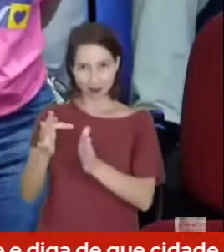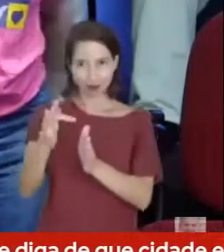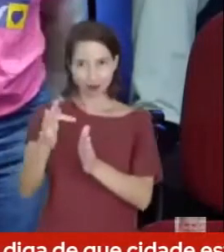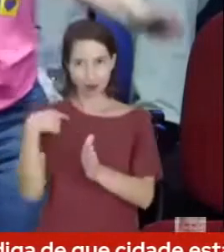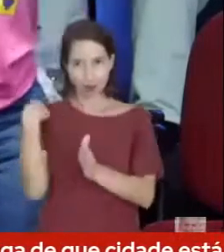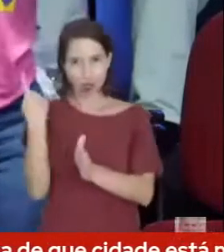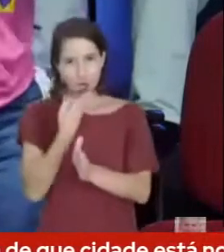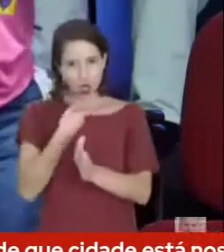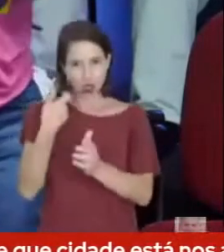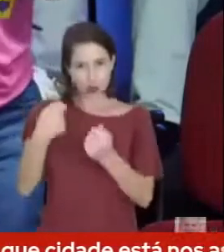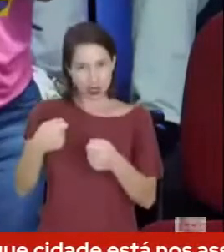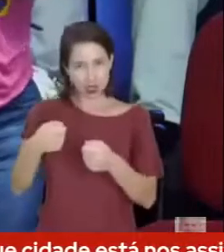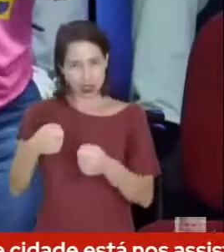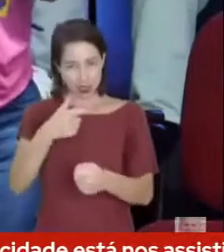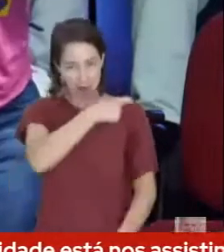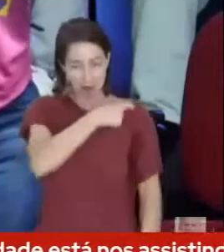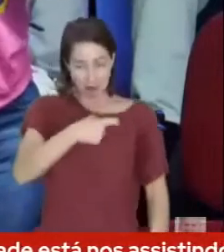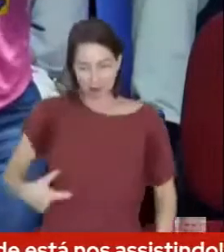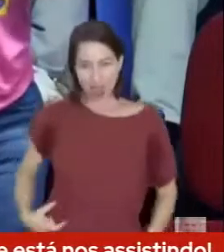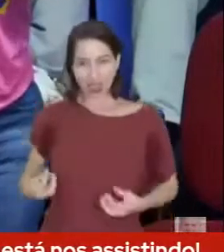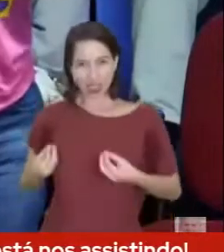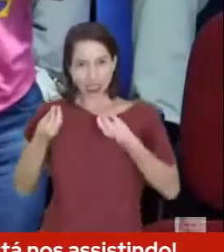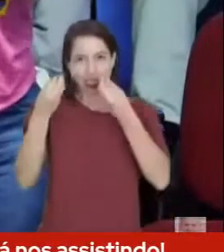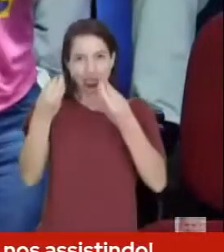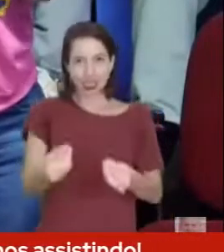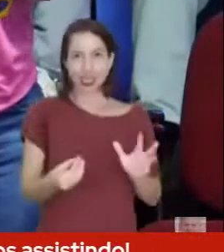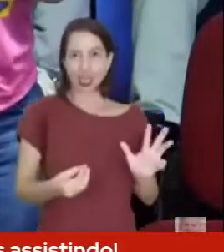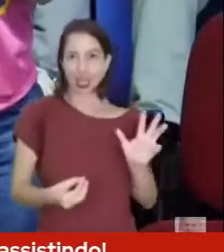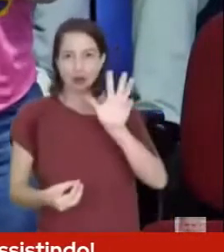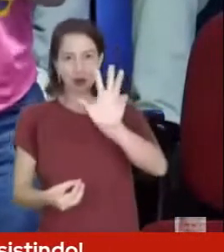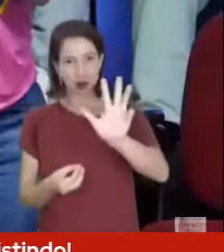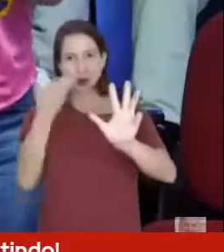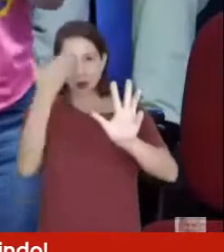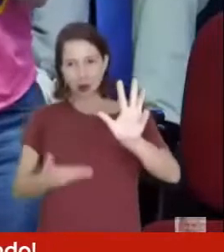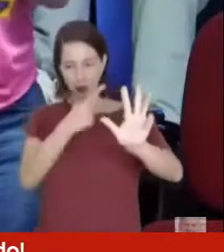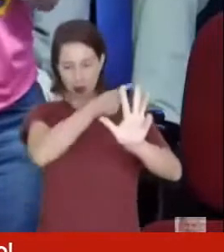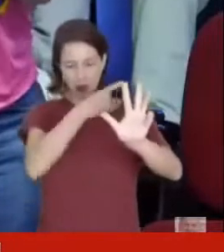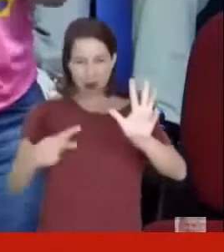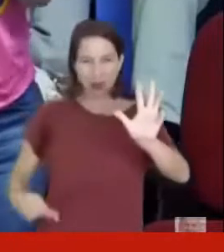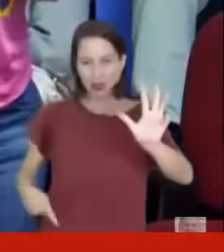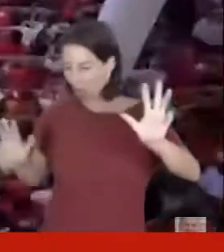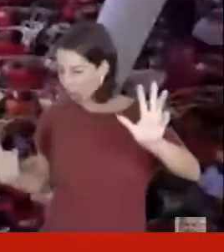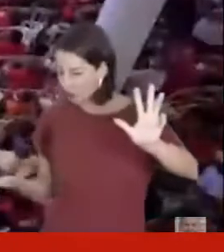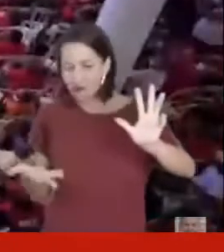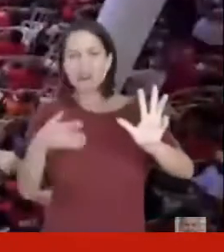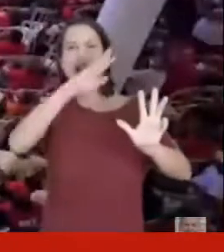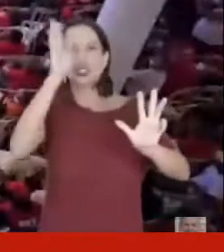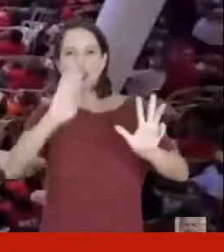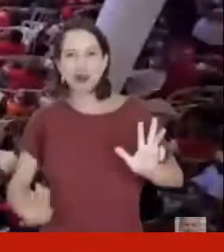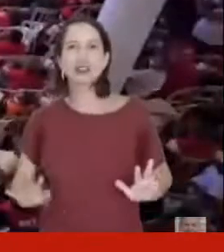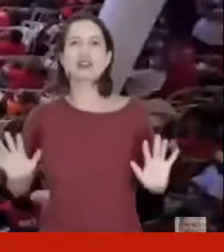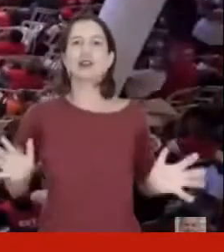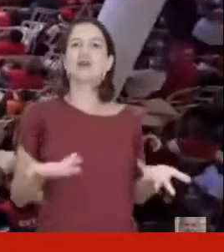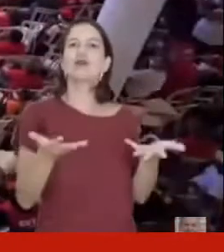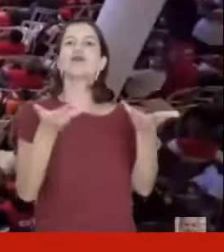Lula, presidente! Avante, Brasil! Viva a unidade da classe trabalhadora! Viva o povo brasileiro!